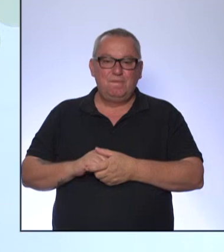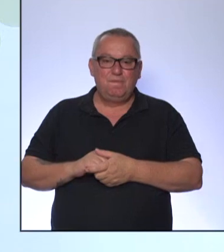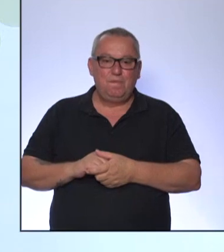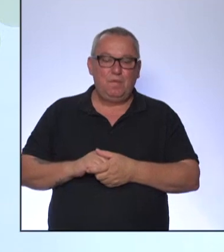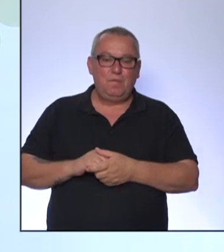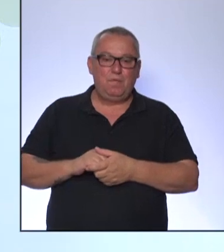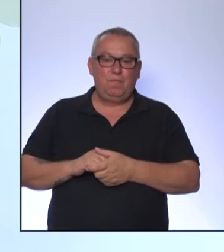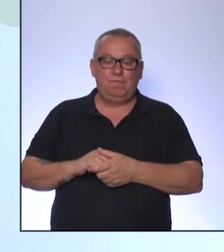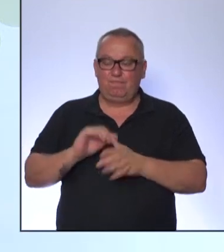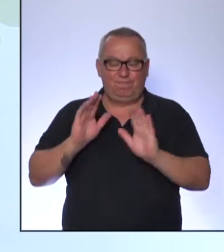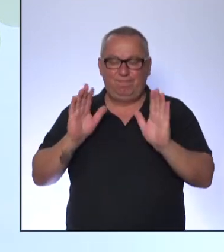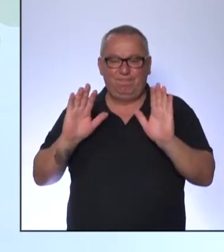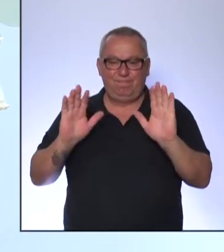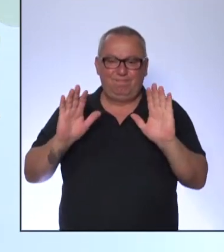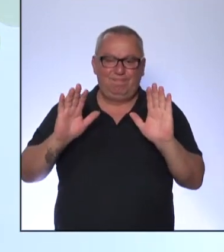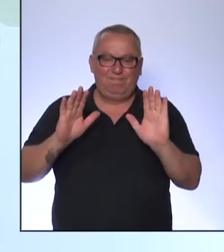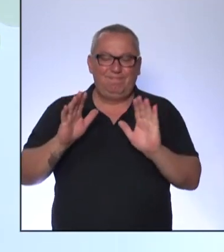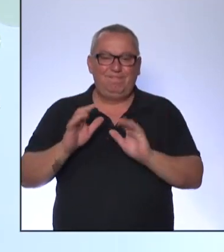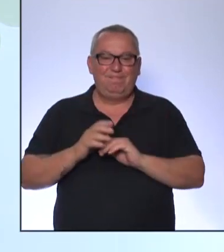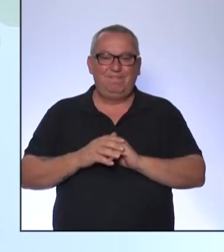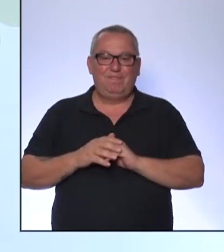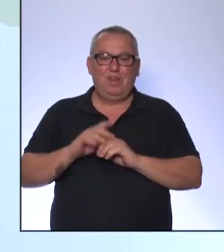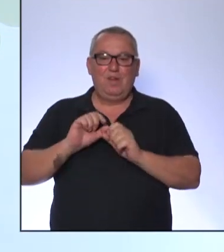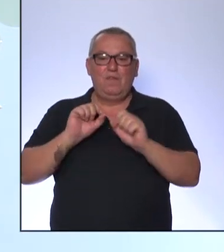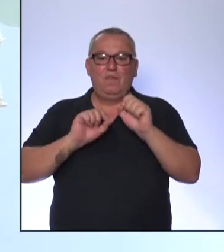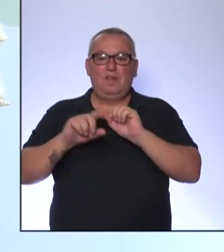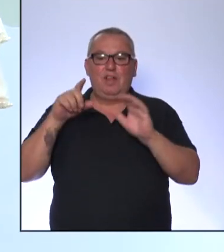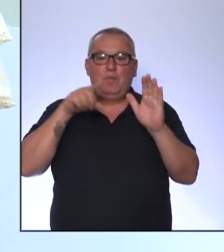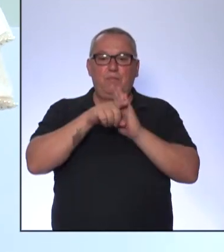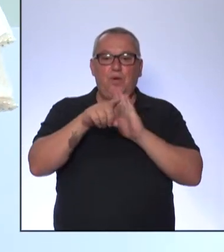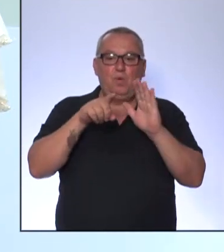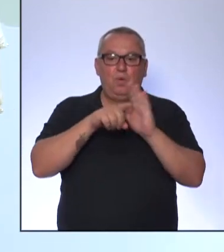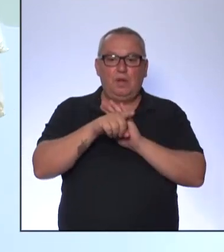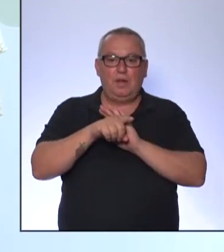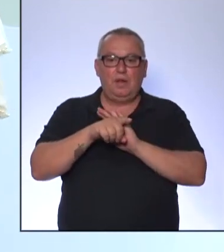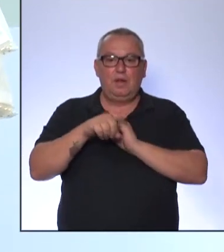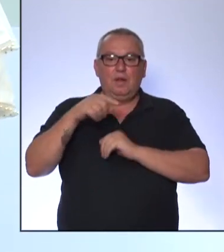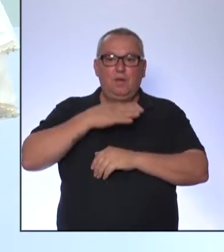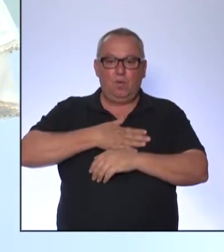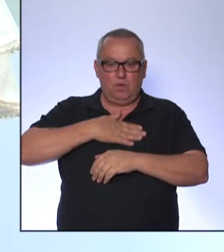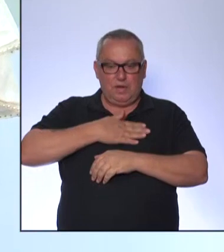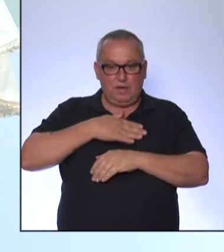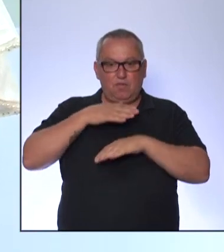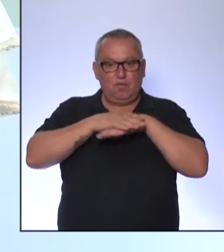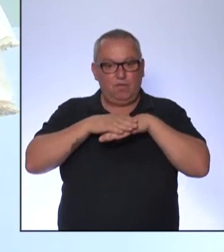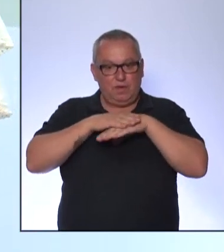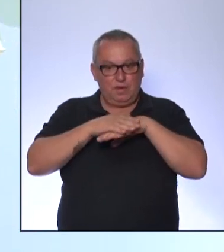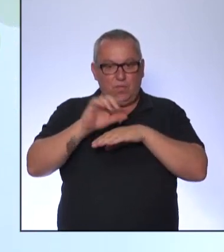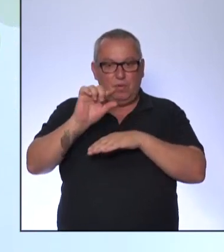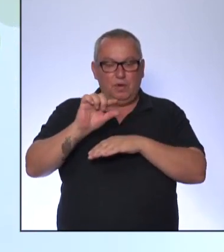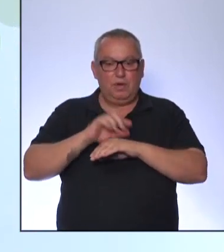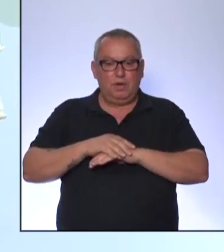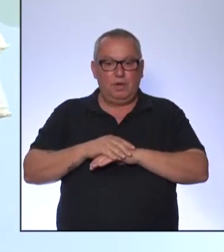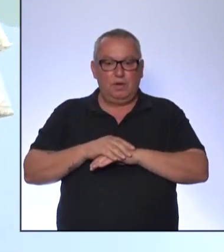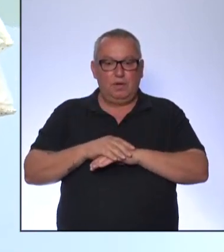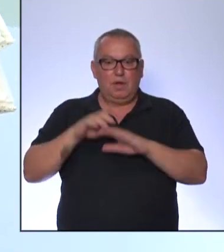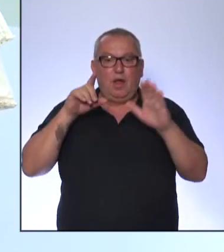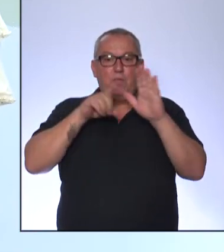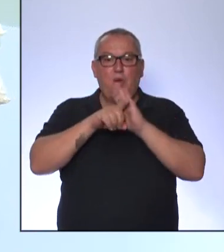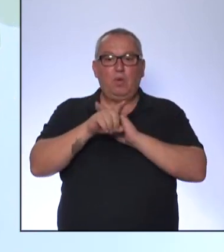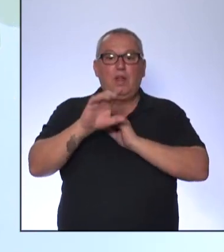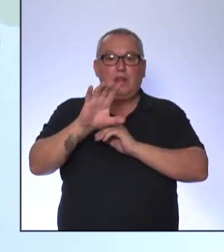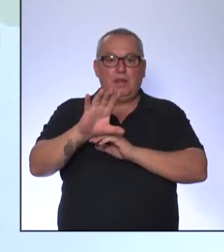Bom, deixa para lá, sem problemas. Vamos lá, eu vou fazer a pergunta e aí eu gostaria de conversar com vocês um pouquinho. A pergunta é